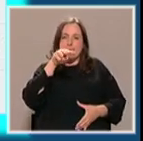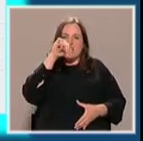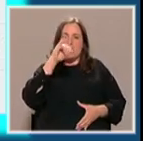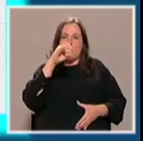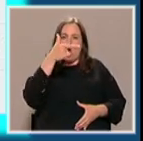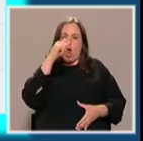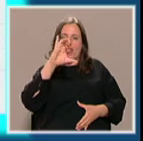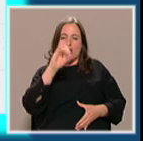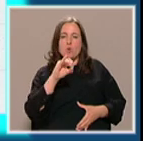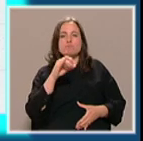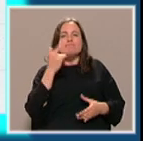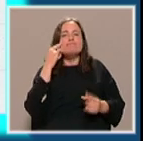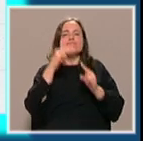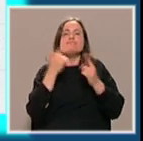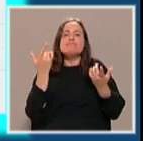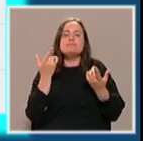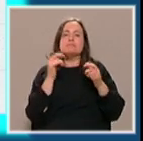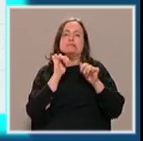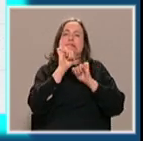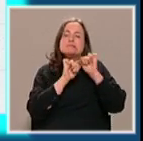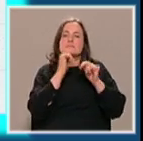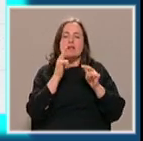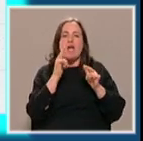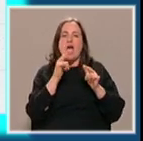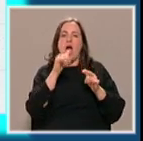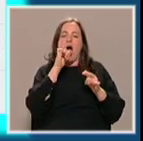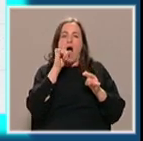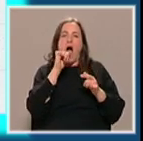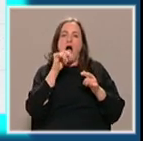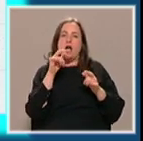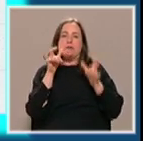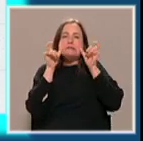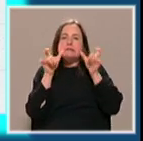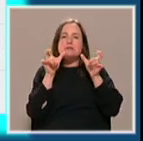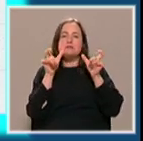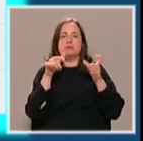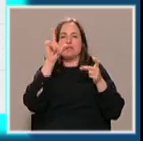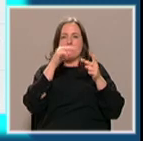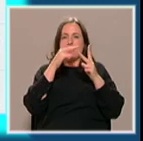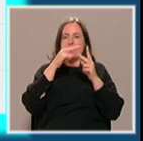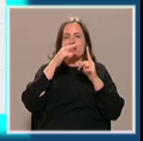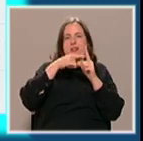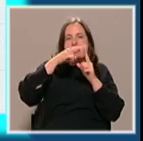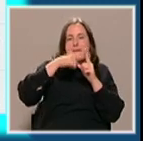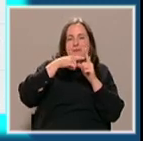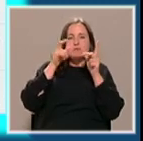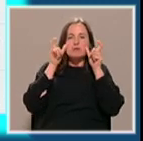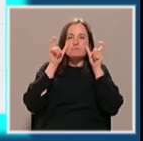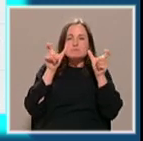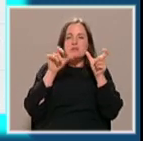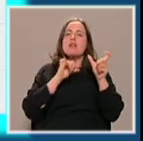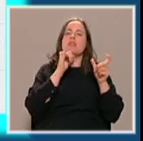amniótico que tem como funcionalidade evitar a desidratação, manter a temperatura